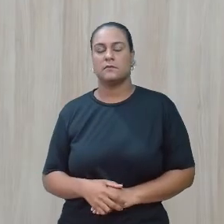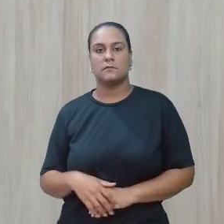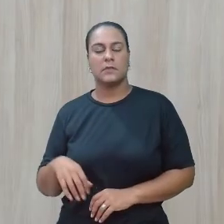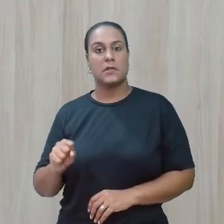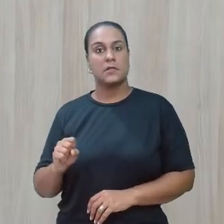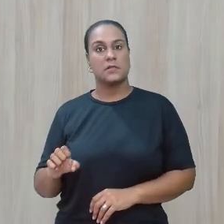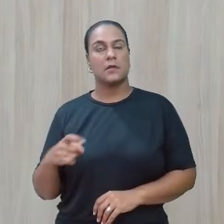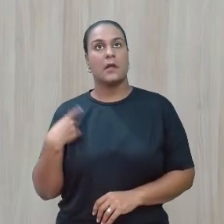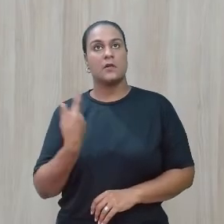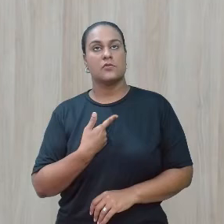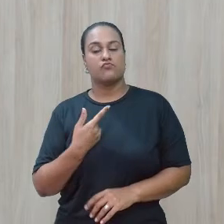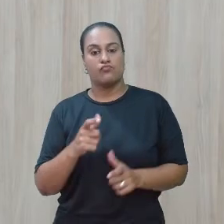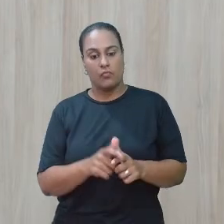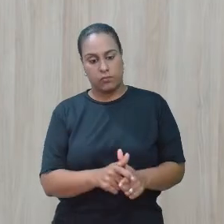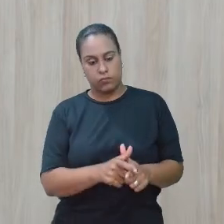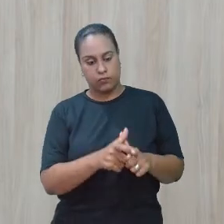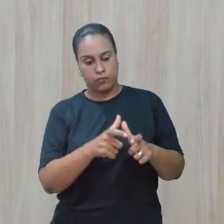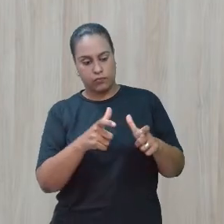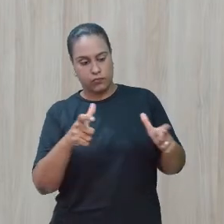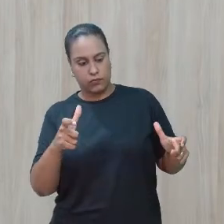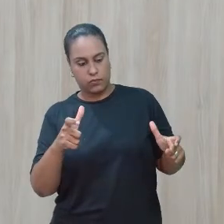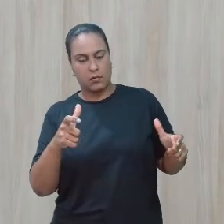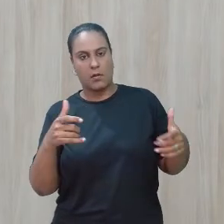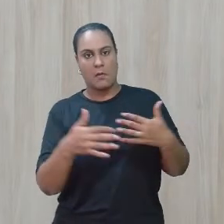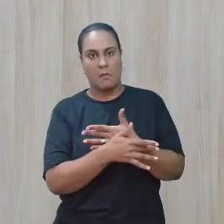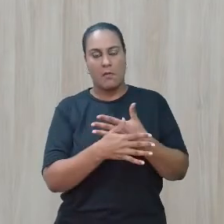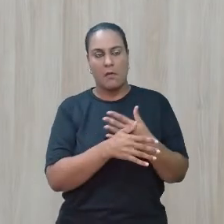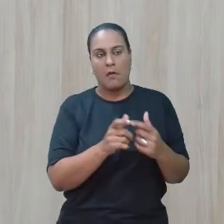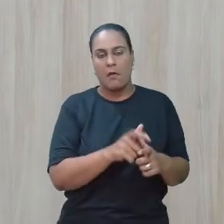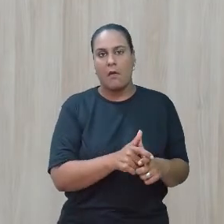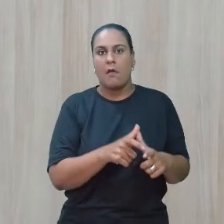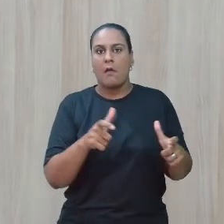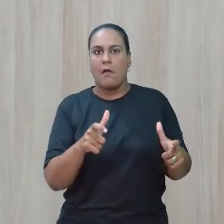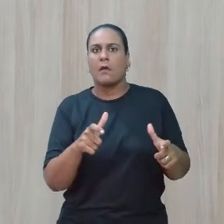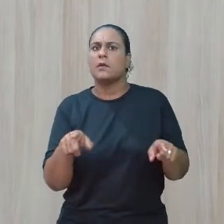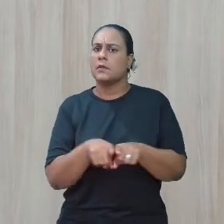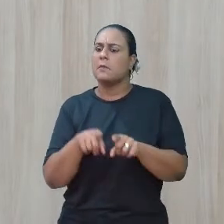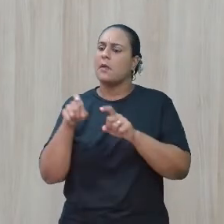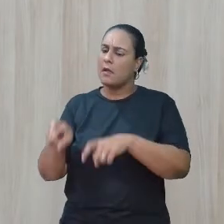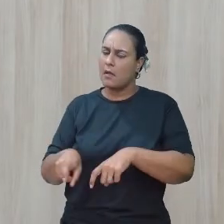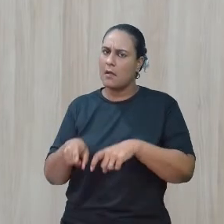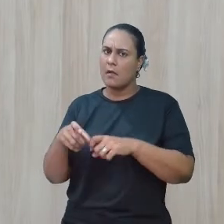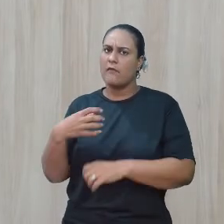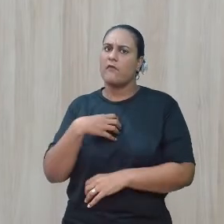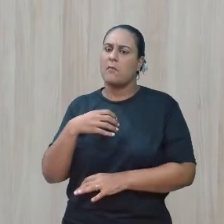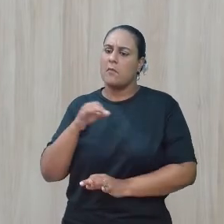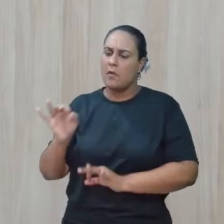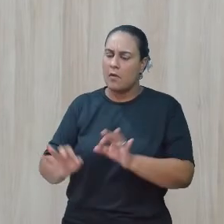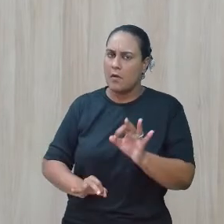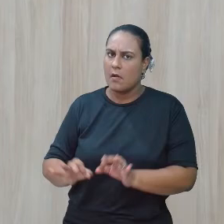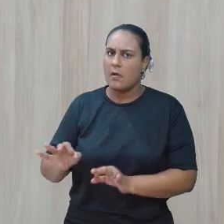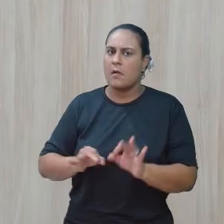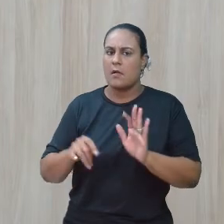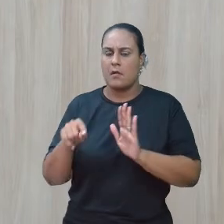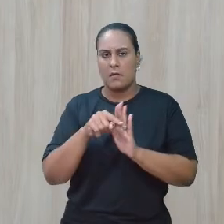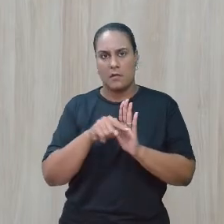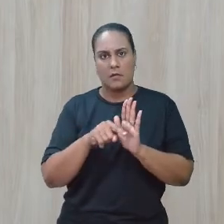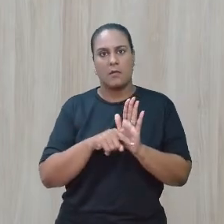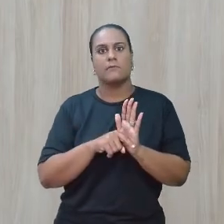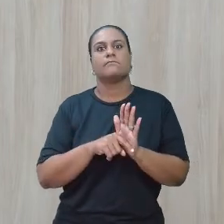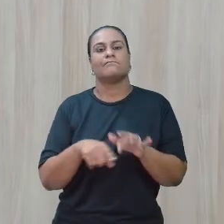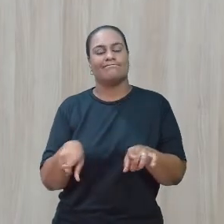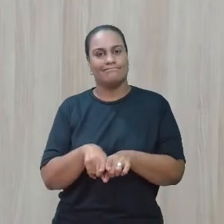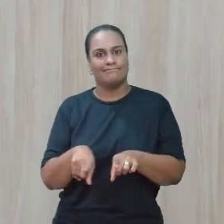gente cresce em nossas áreas urbanas, ou mesmo as rurais, de uma forma mais ordenada, mais planejada, a gente